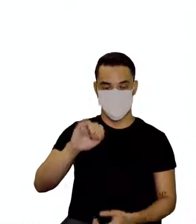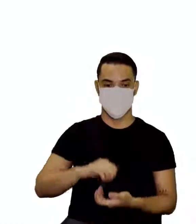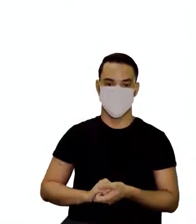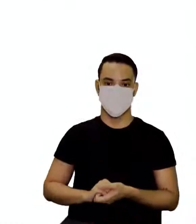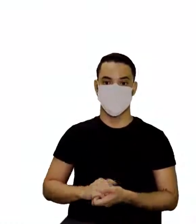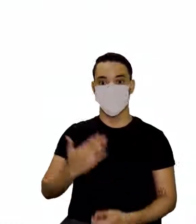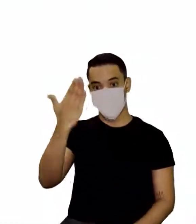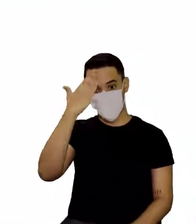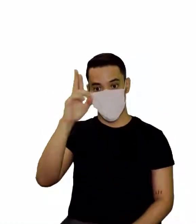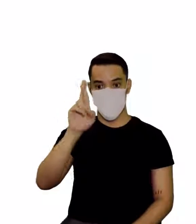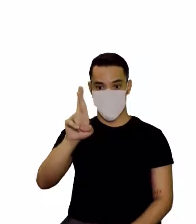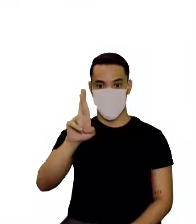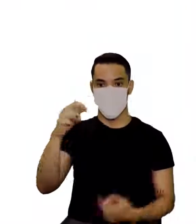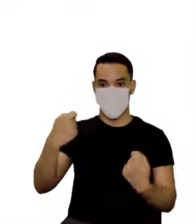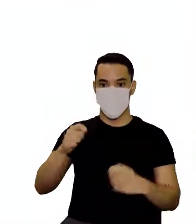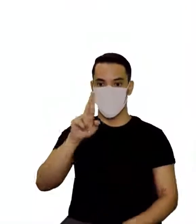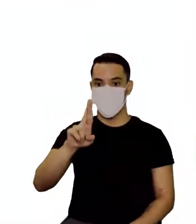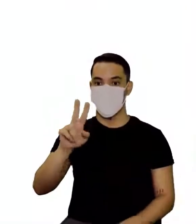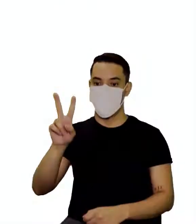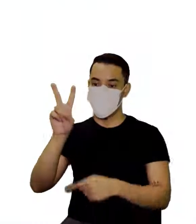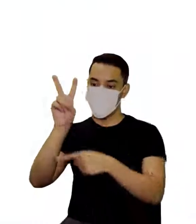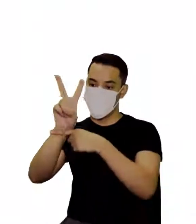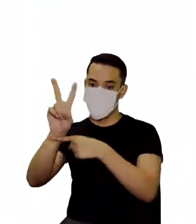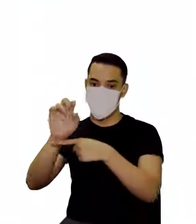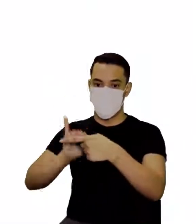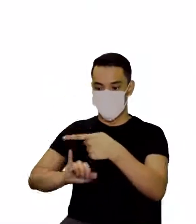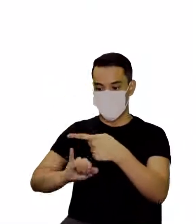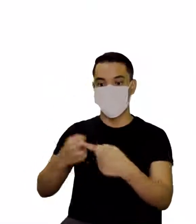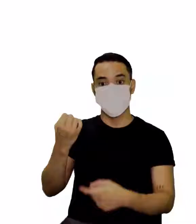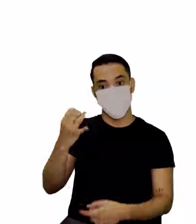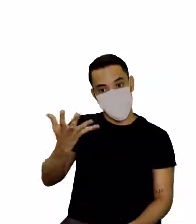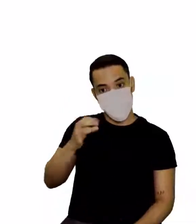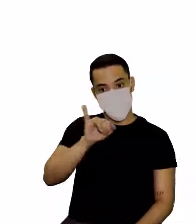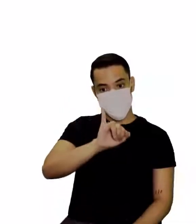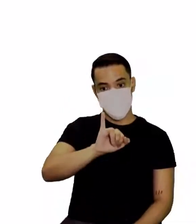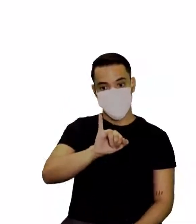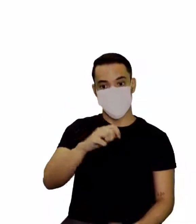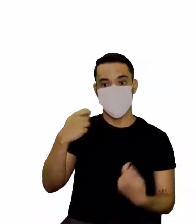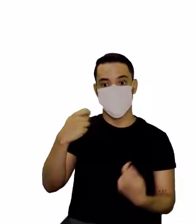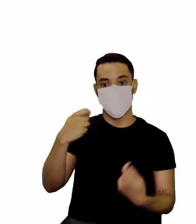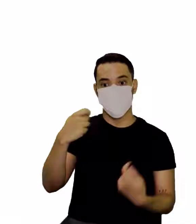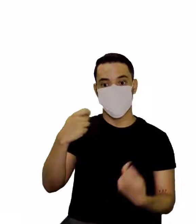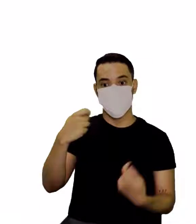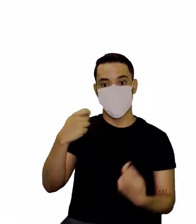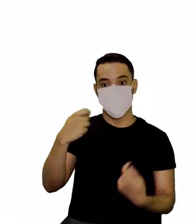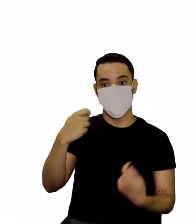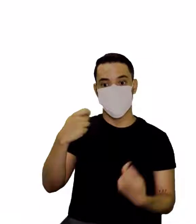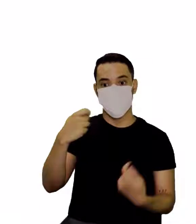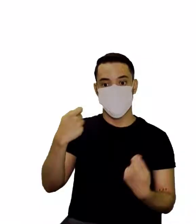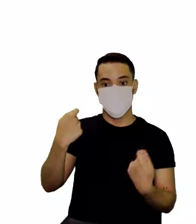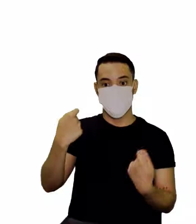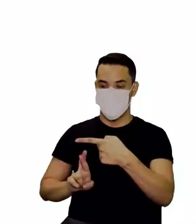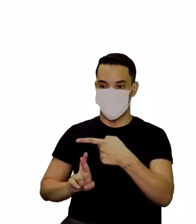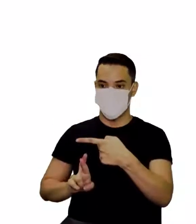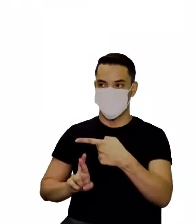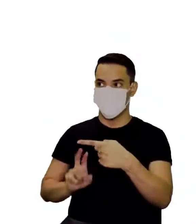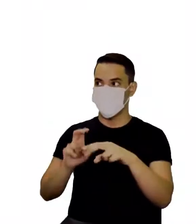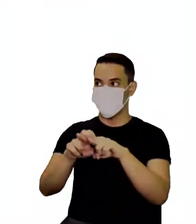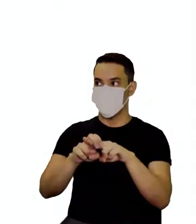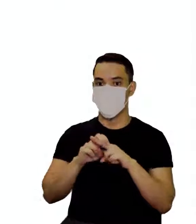R, eu divido V por I. E se eu quero I... Eu divido V por R. Então, aí,